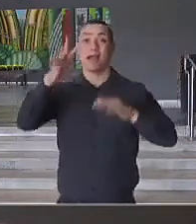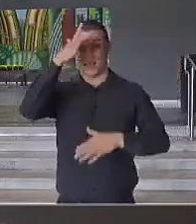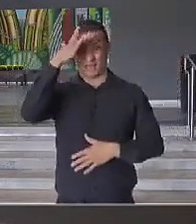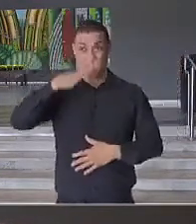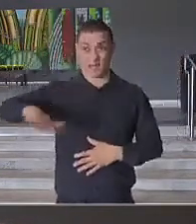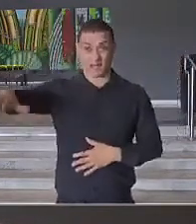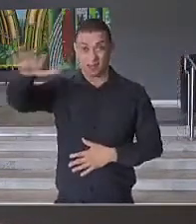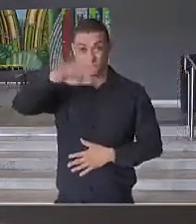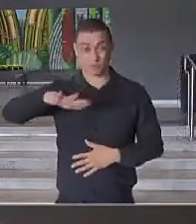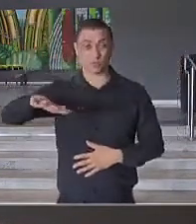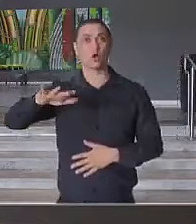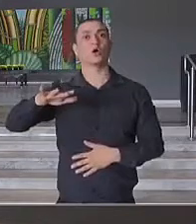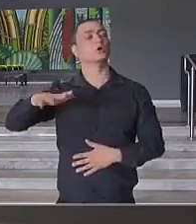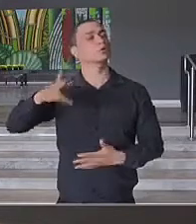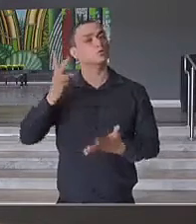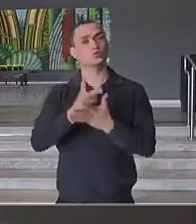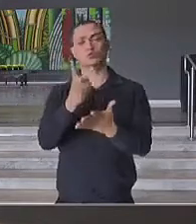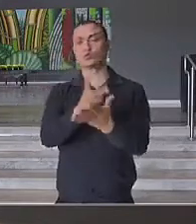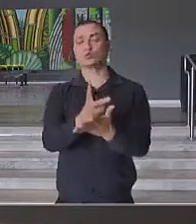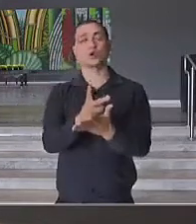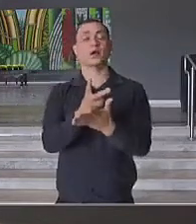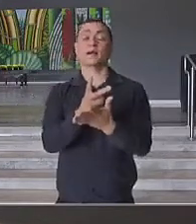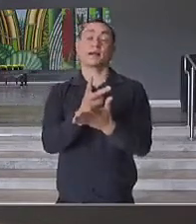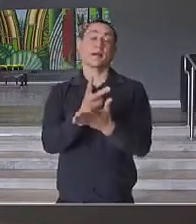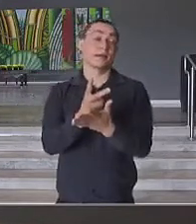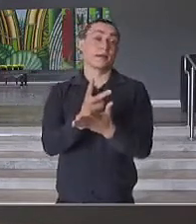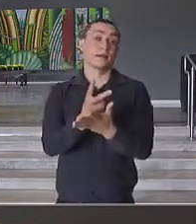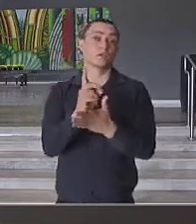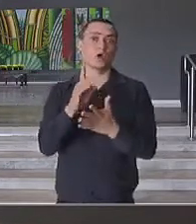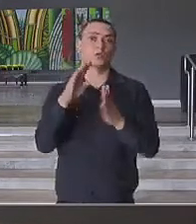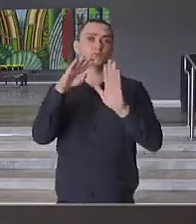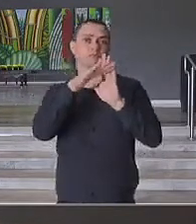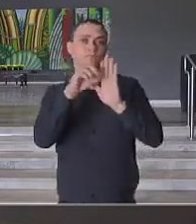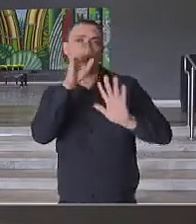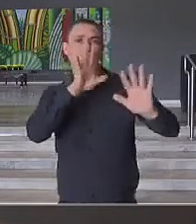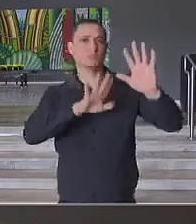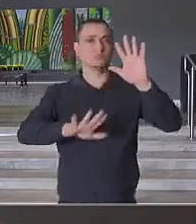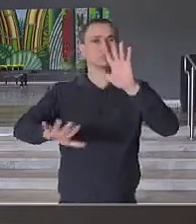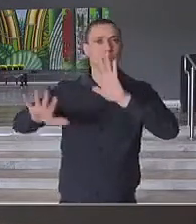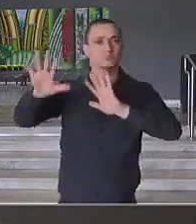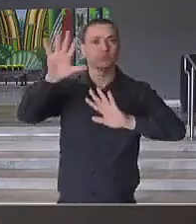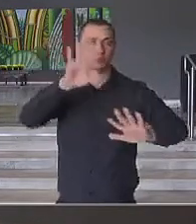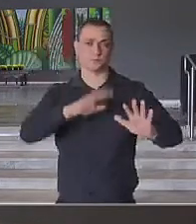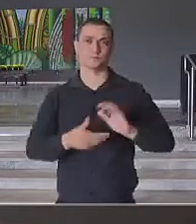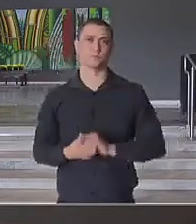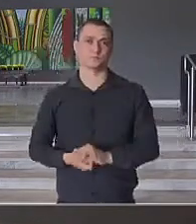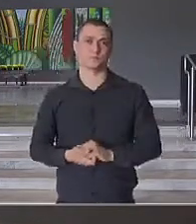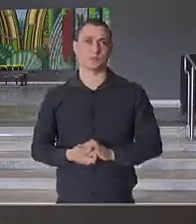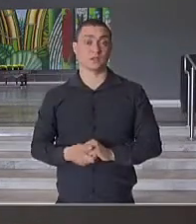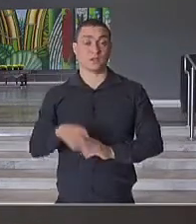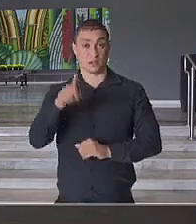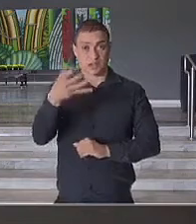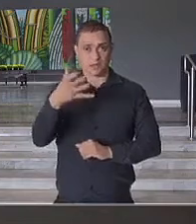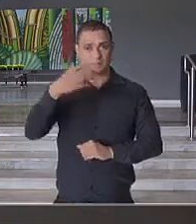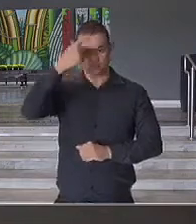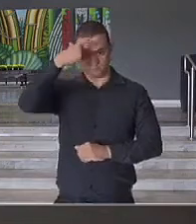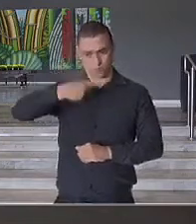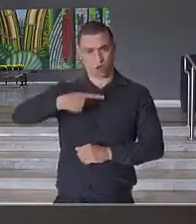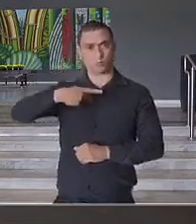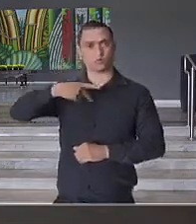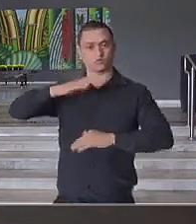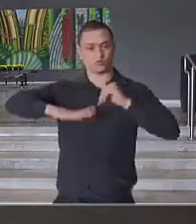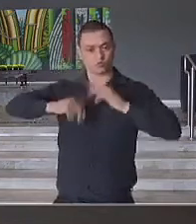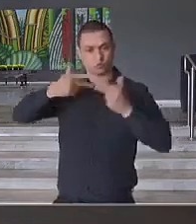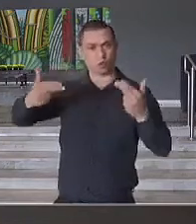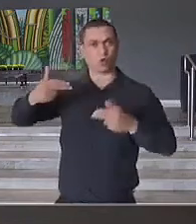pessoas usem com critério essa possibilidade. Façam a sua atividade física, dê a